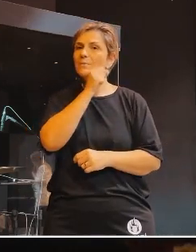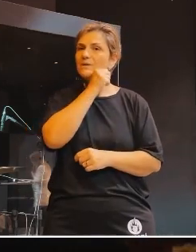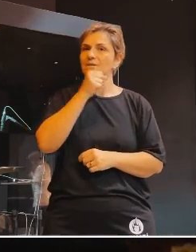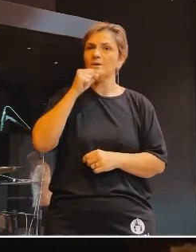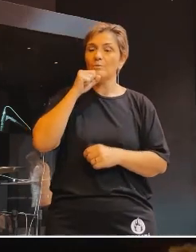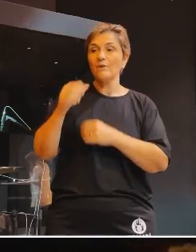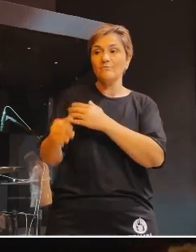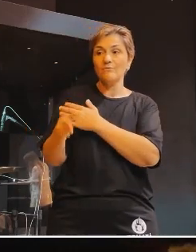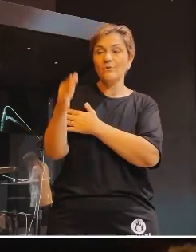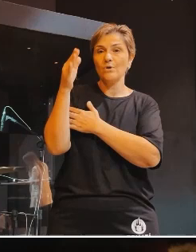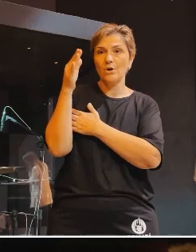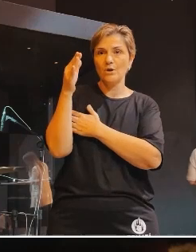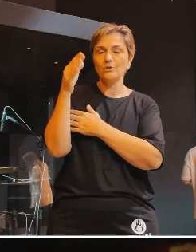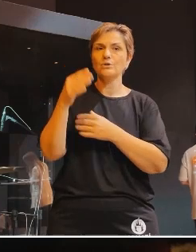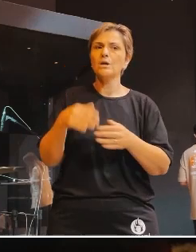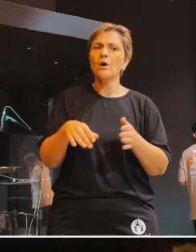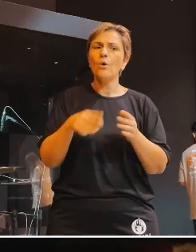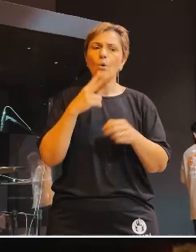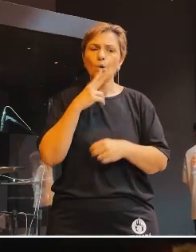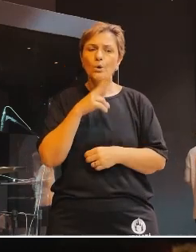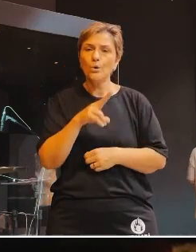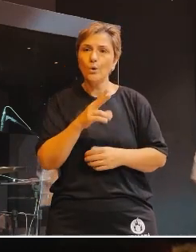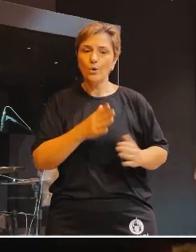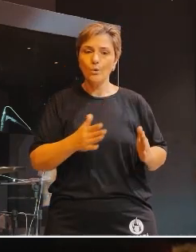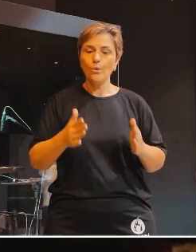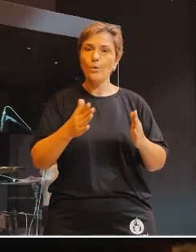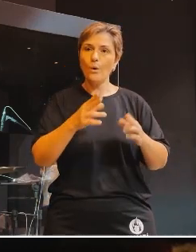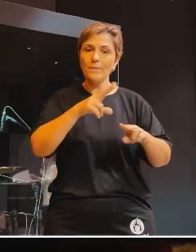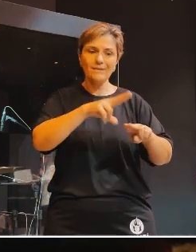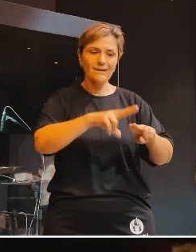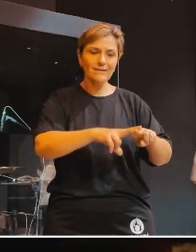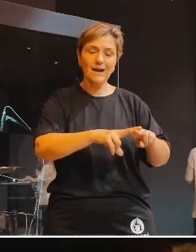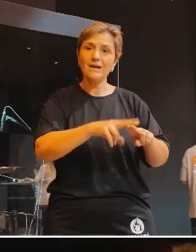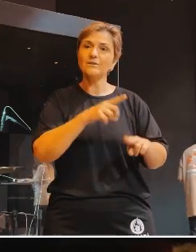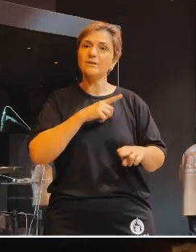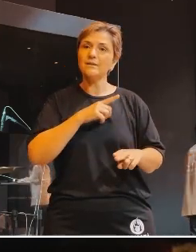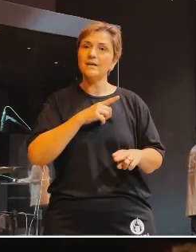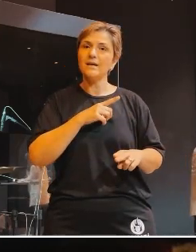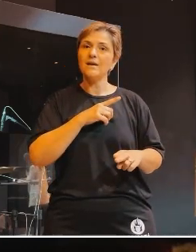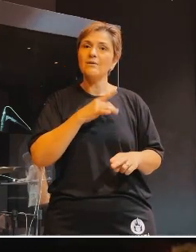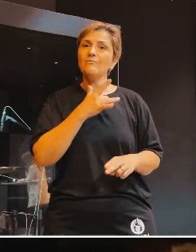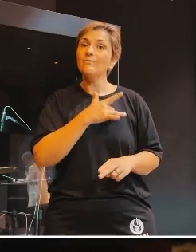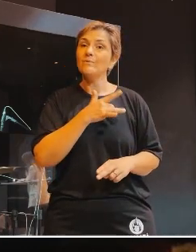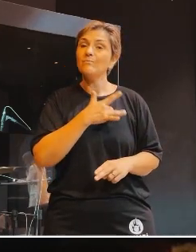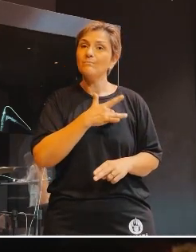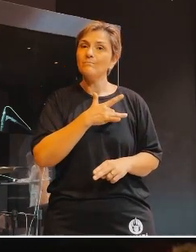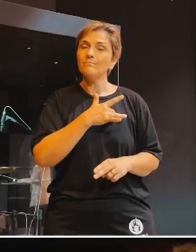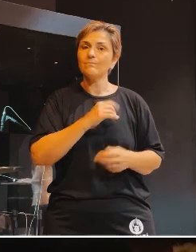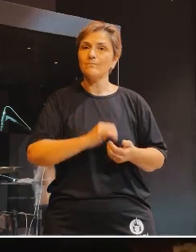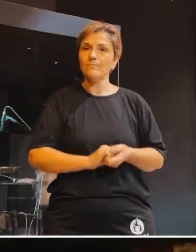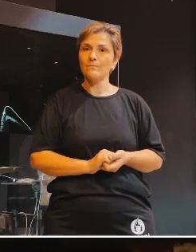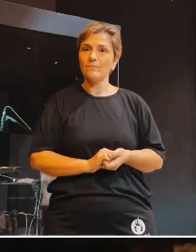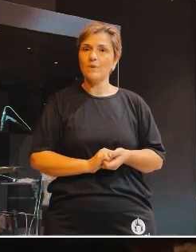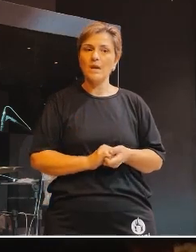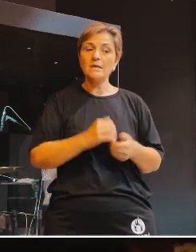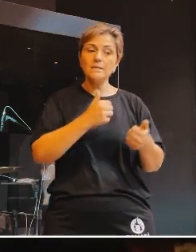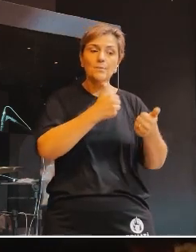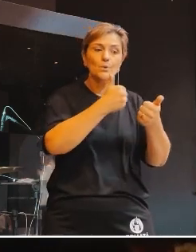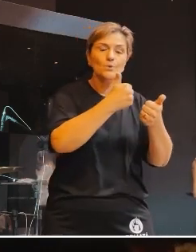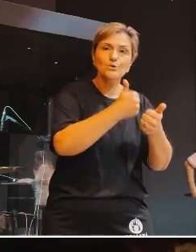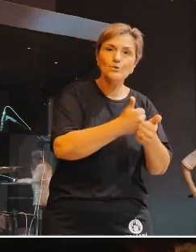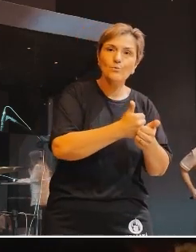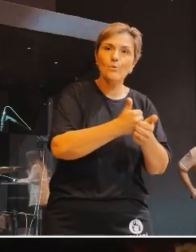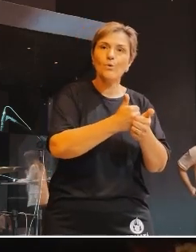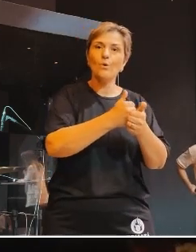viagem, chegou onde se encontrava o homem e, quando o viu, teve piedade dele. Ele se aproximou e